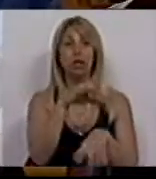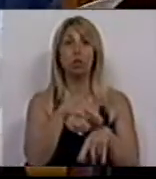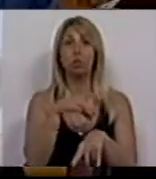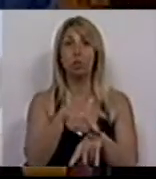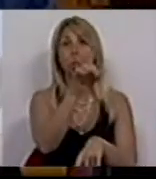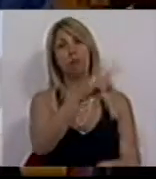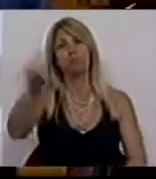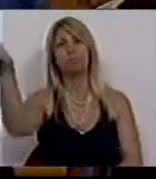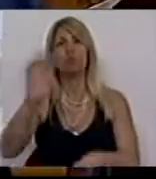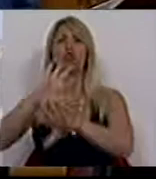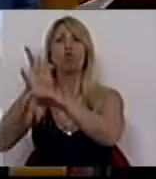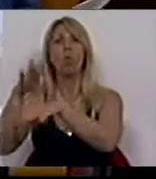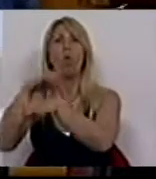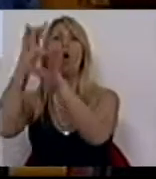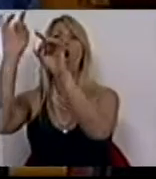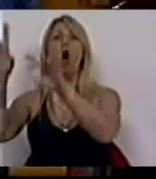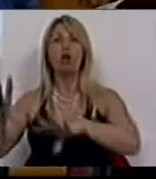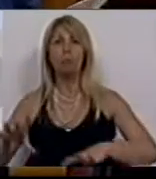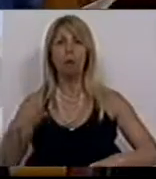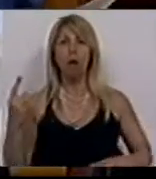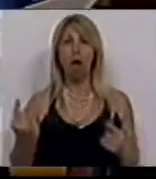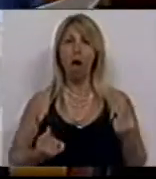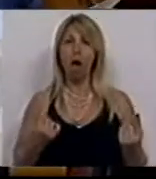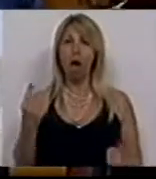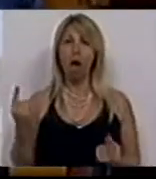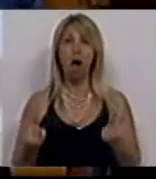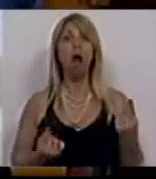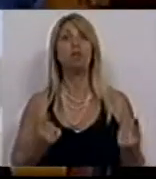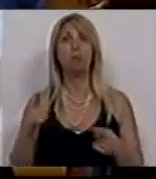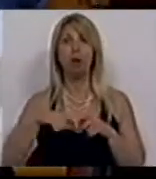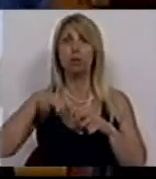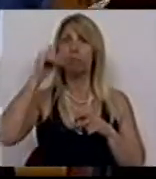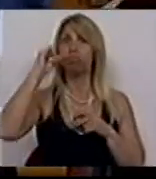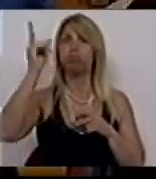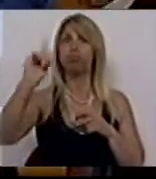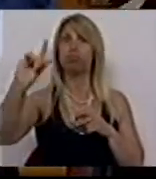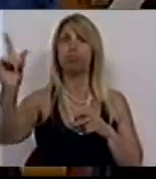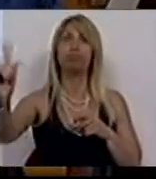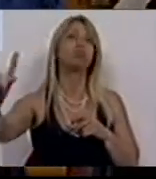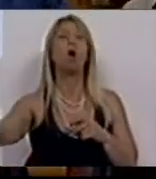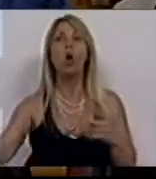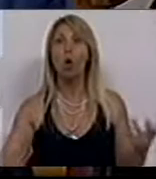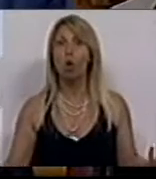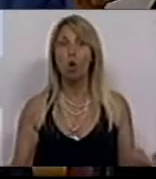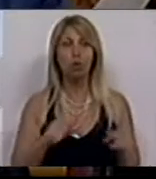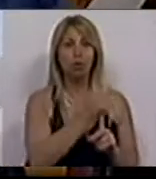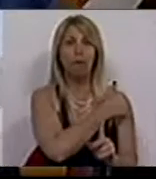doentes para outros hospitais, muitas vezes muito distantes do local onde os